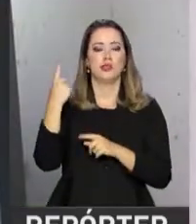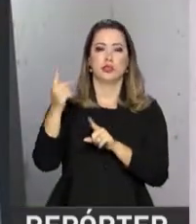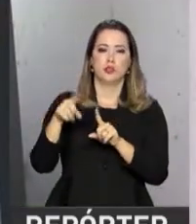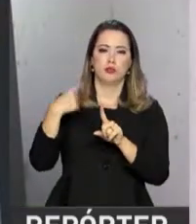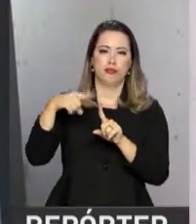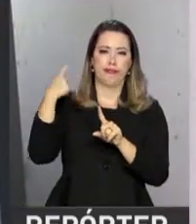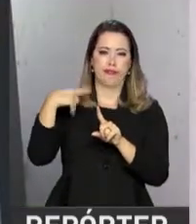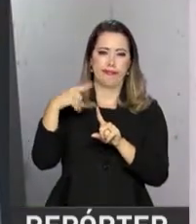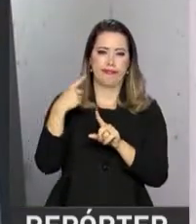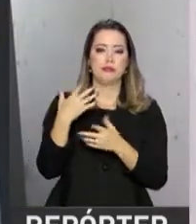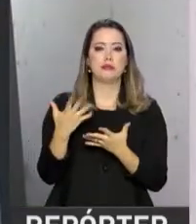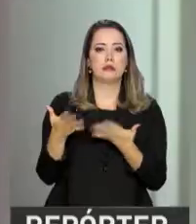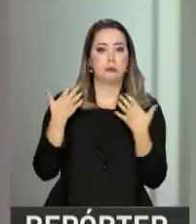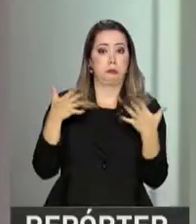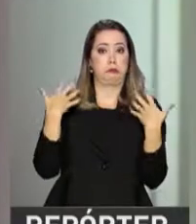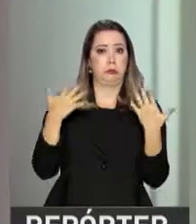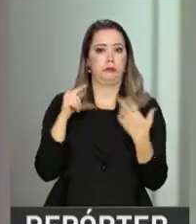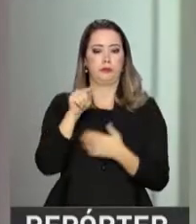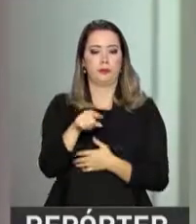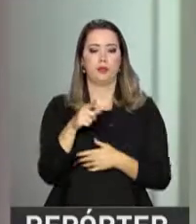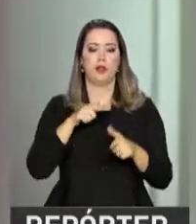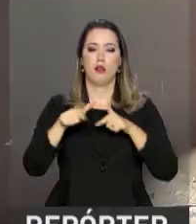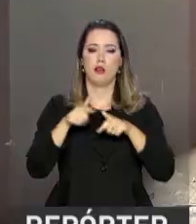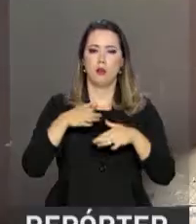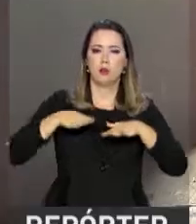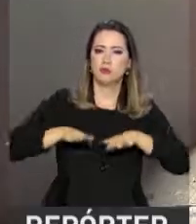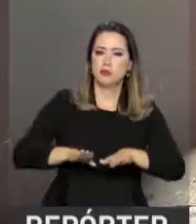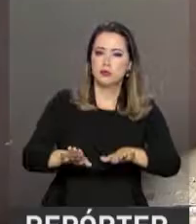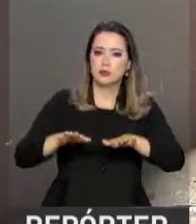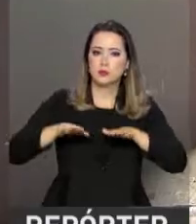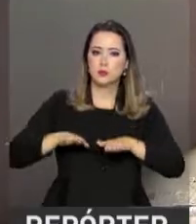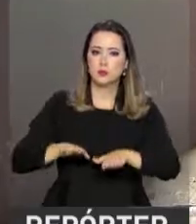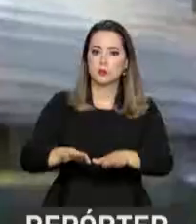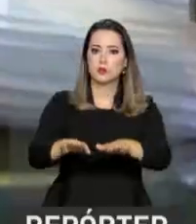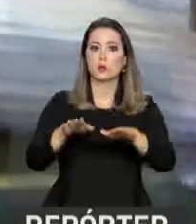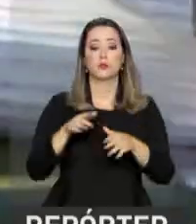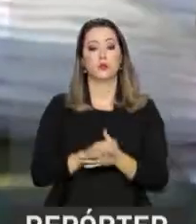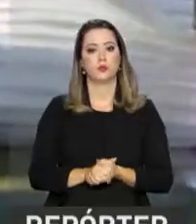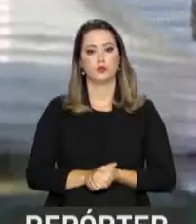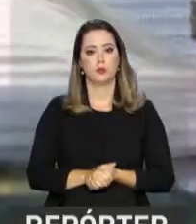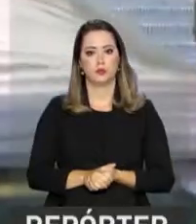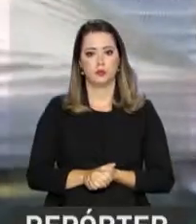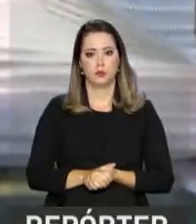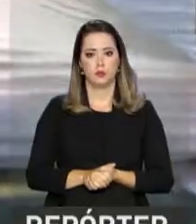com o ventilador ligado. Trabalhando como costureira,